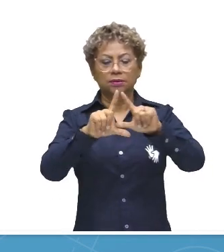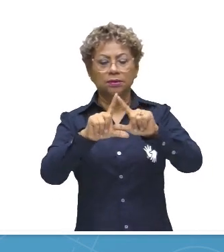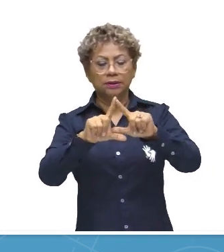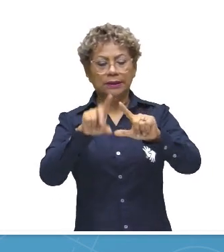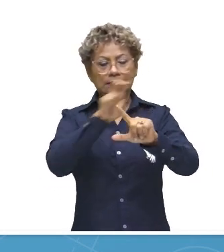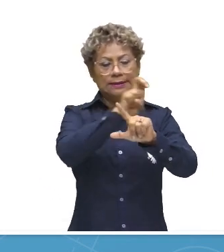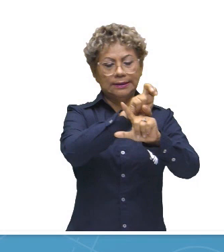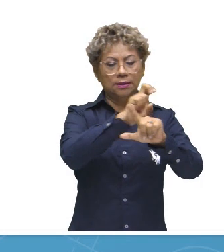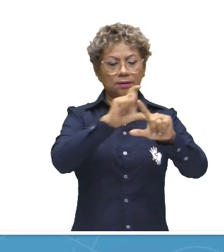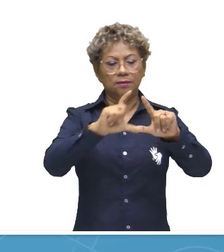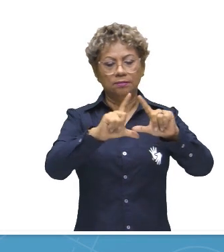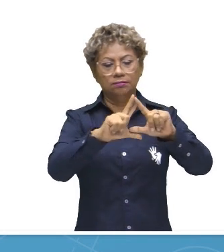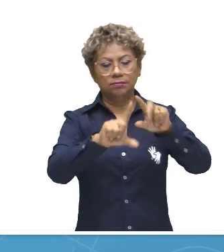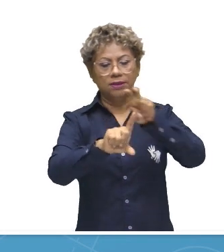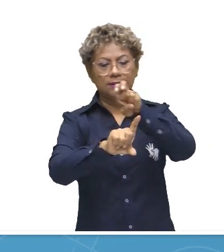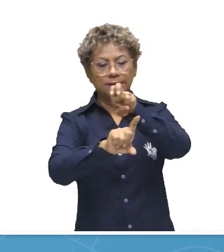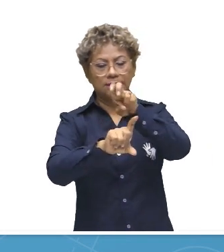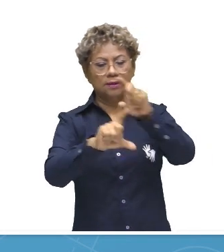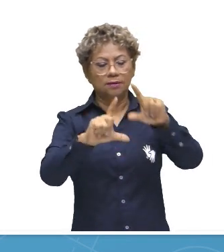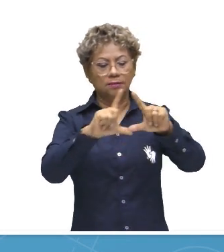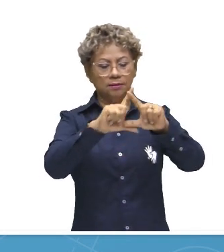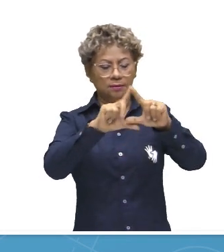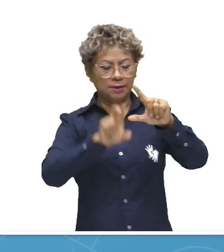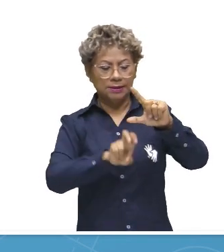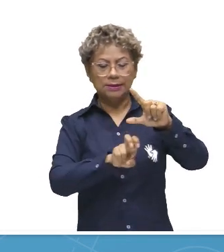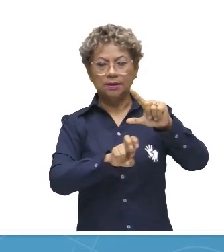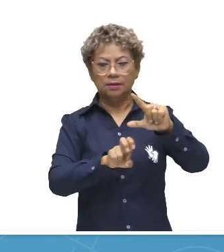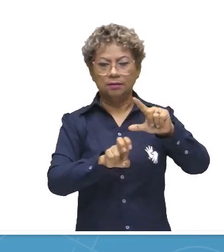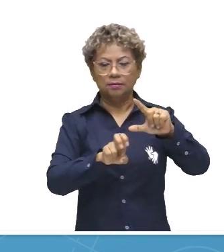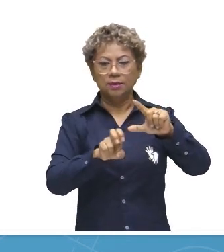5 centímetros, certo?